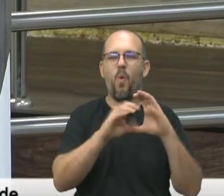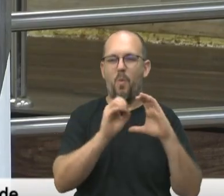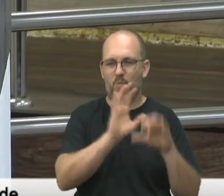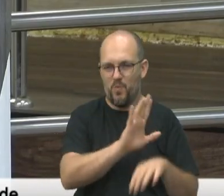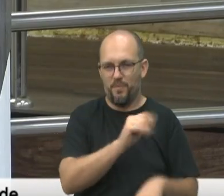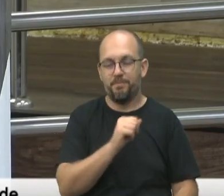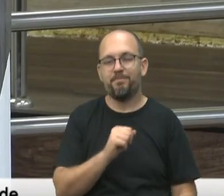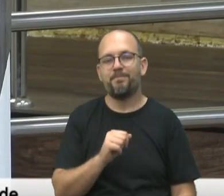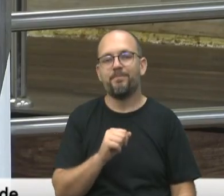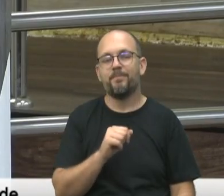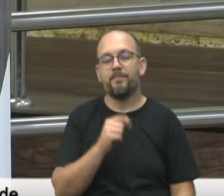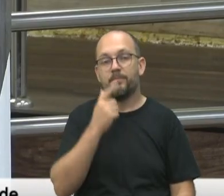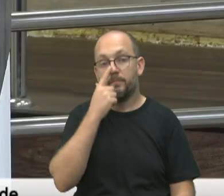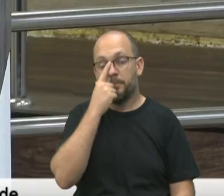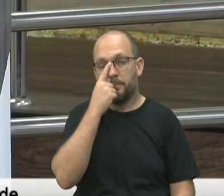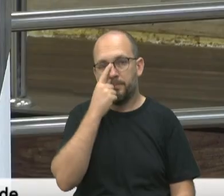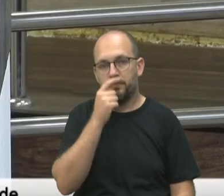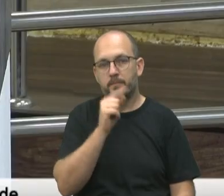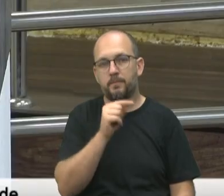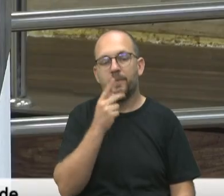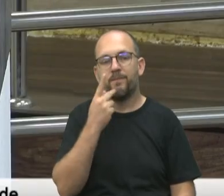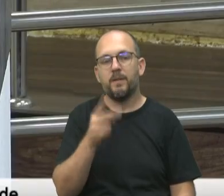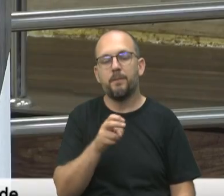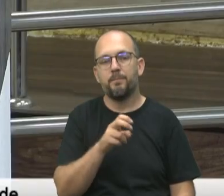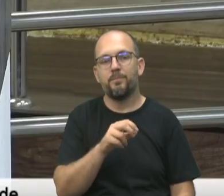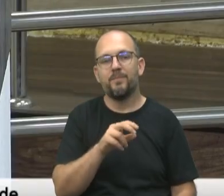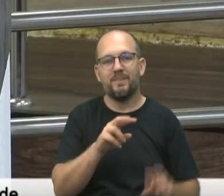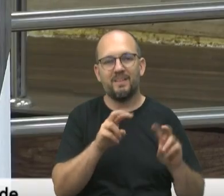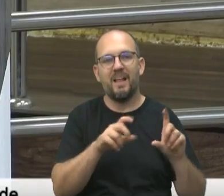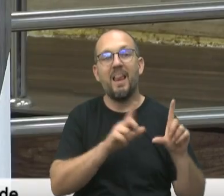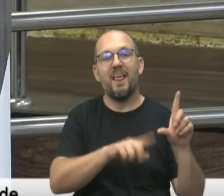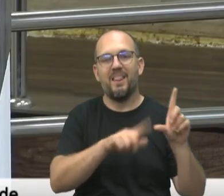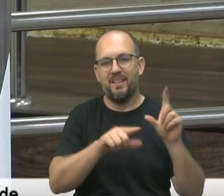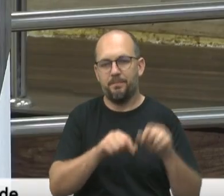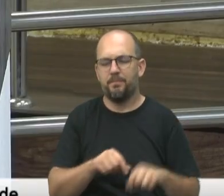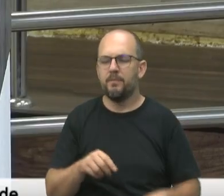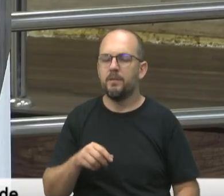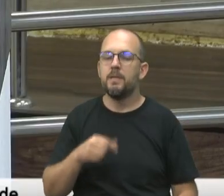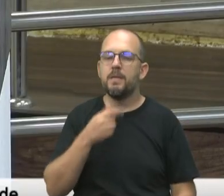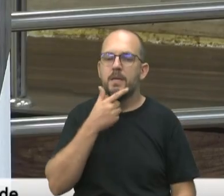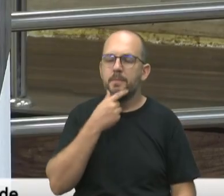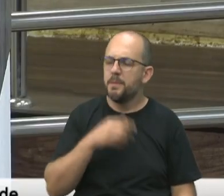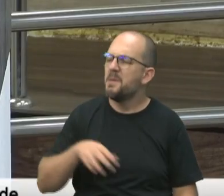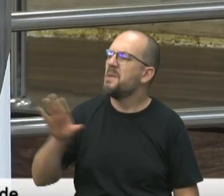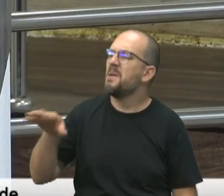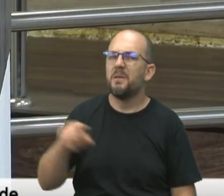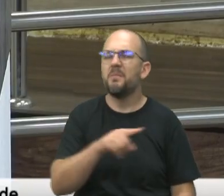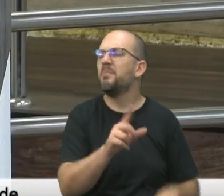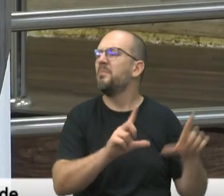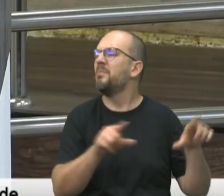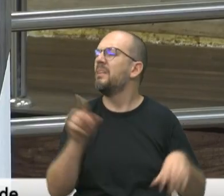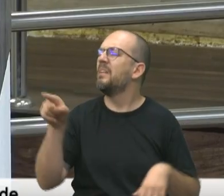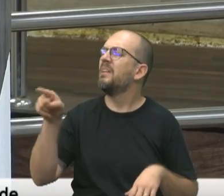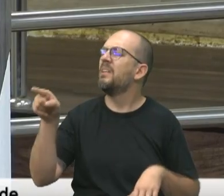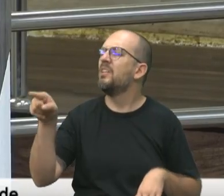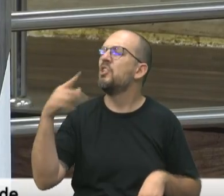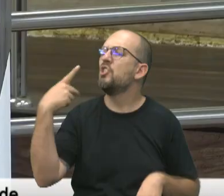das letras, né? Ele vira e me pergunta, papai, qual que é a sua